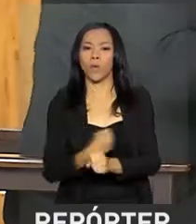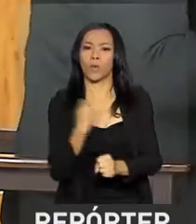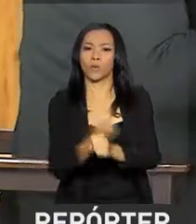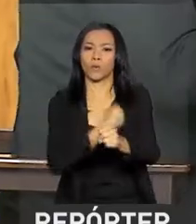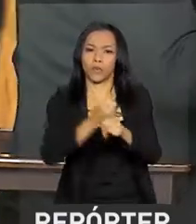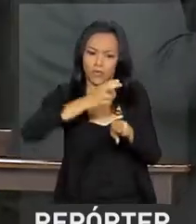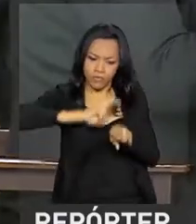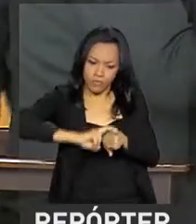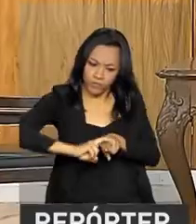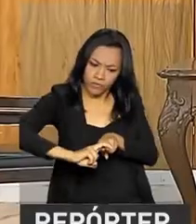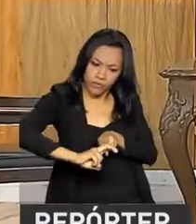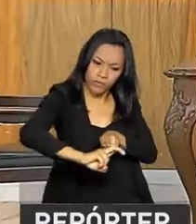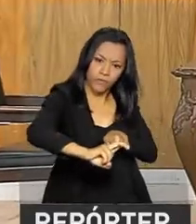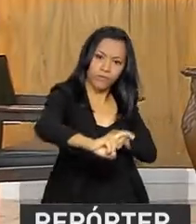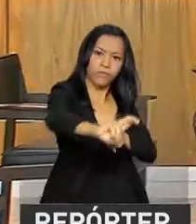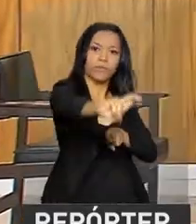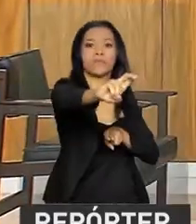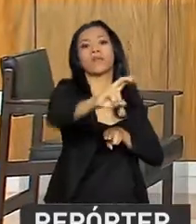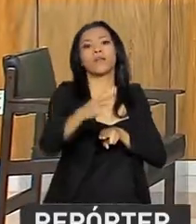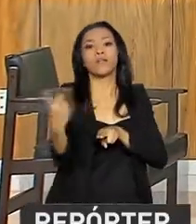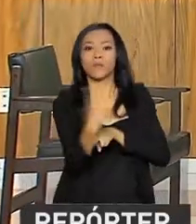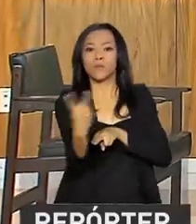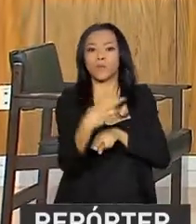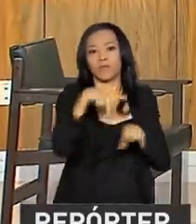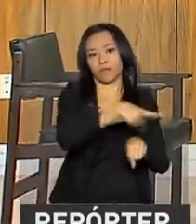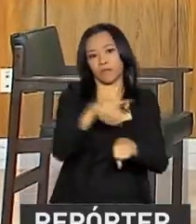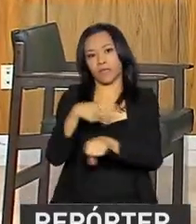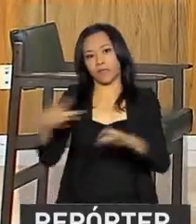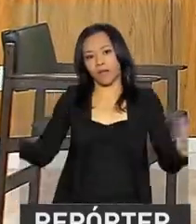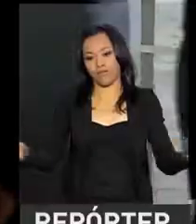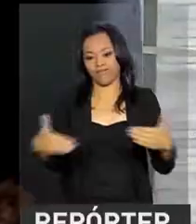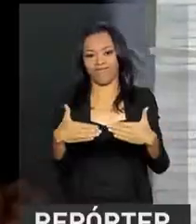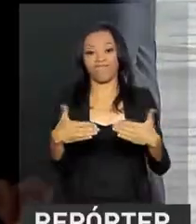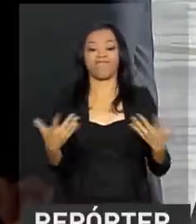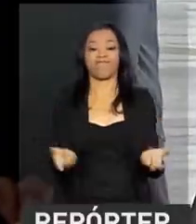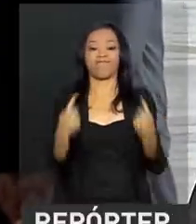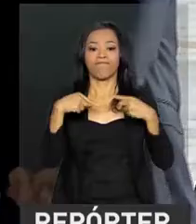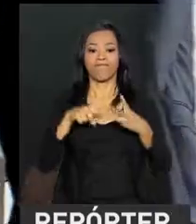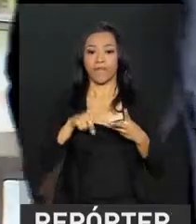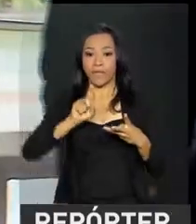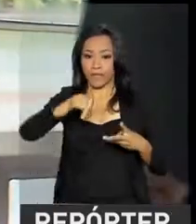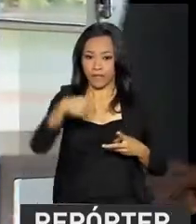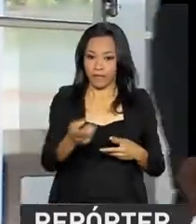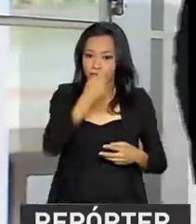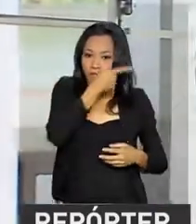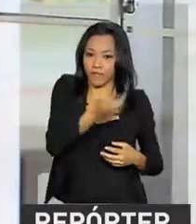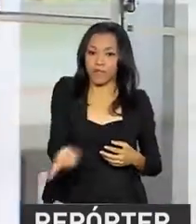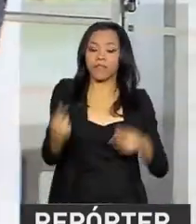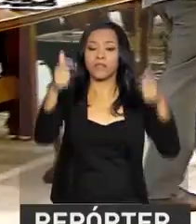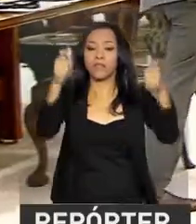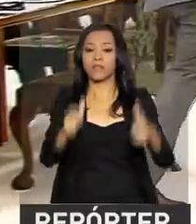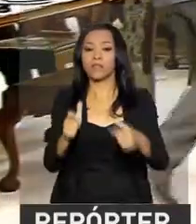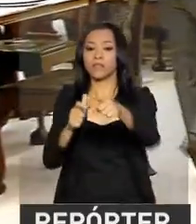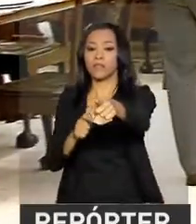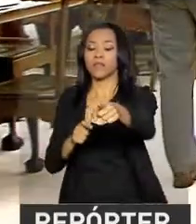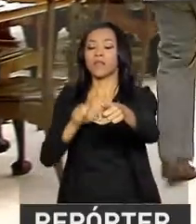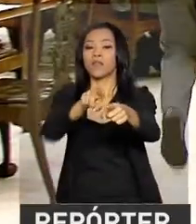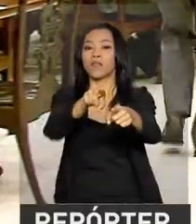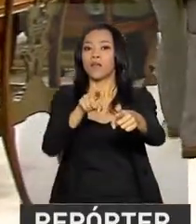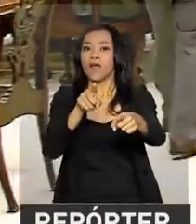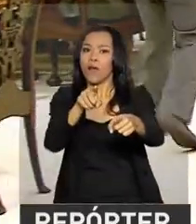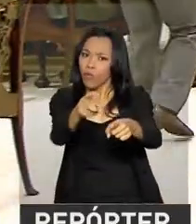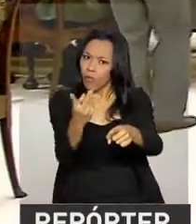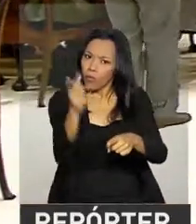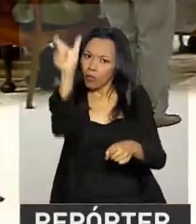ferrovia bioceânica de integração entre os dois países. Depois da visita ao Palácio do Planalto, Evo Morales